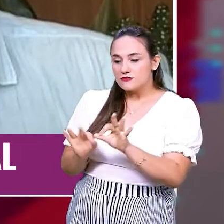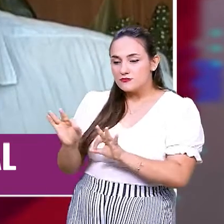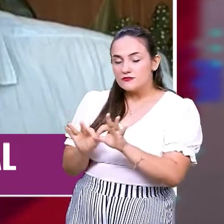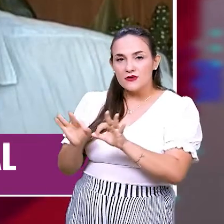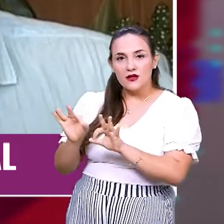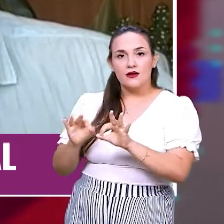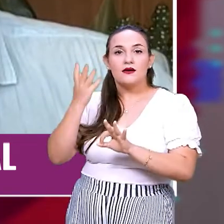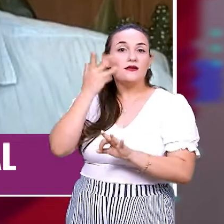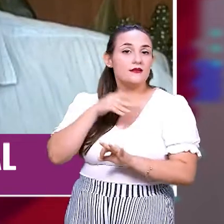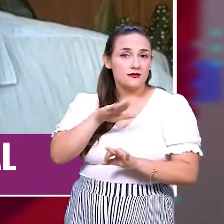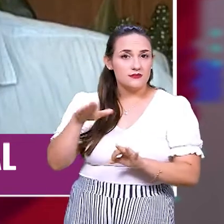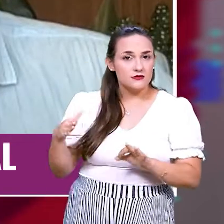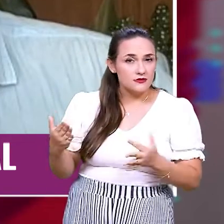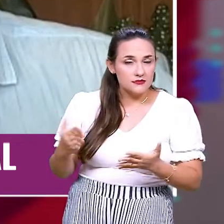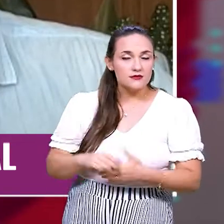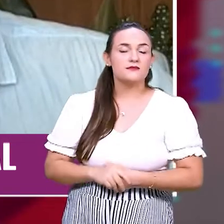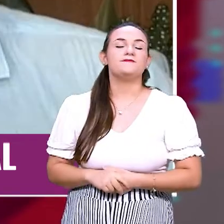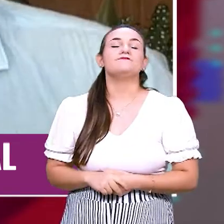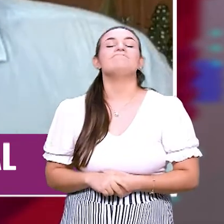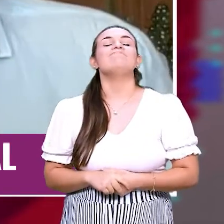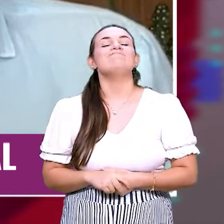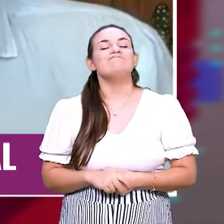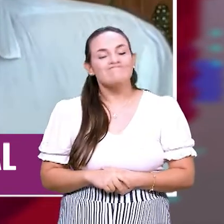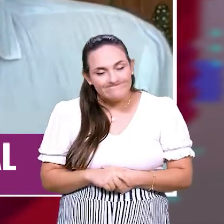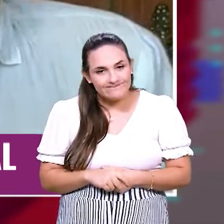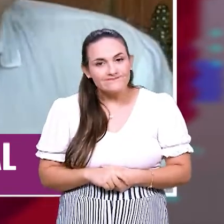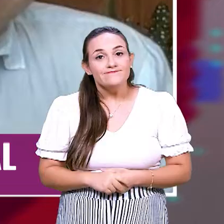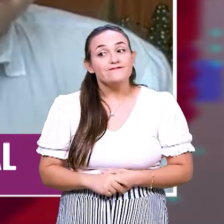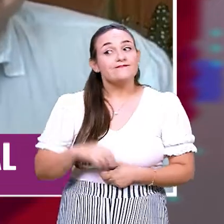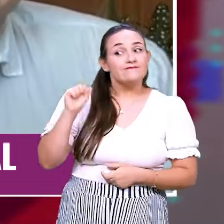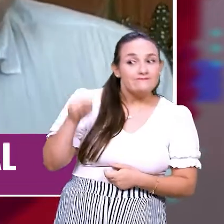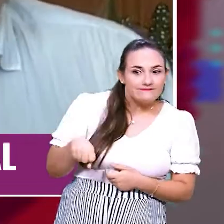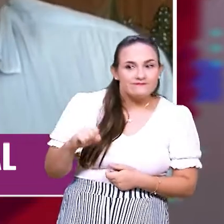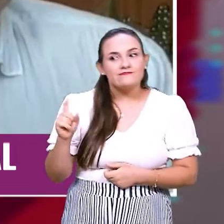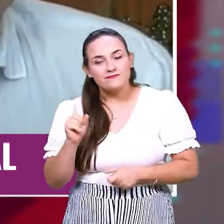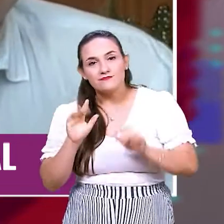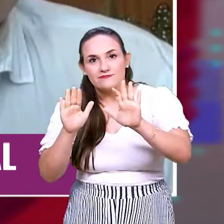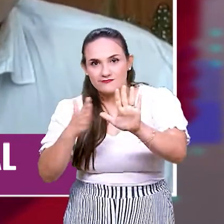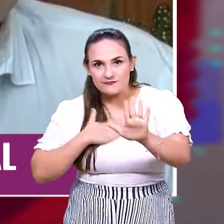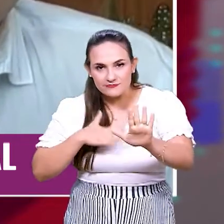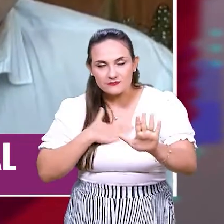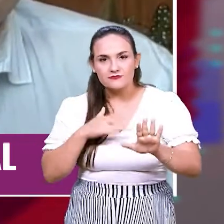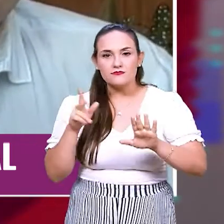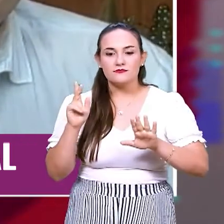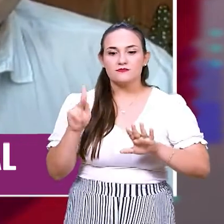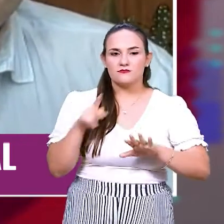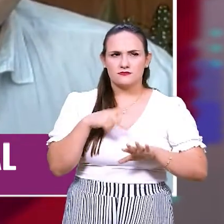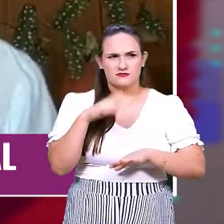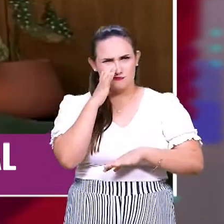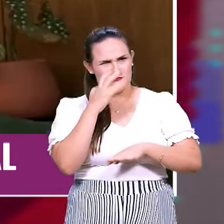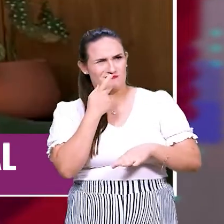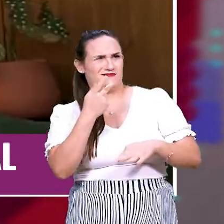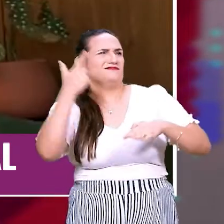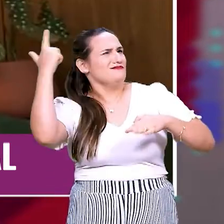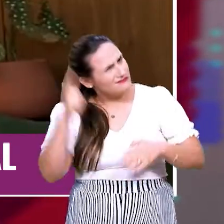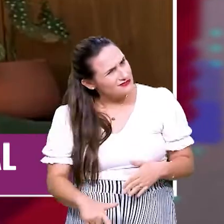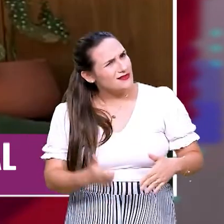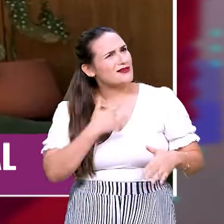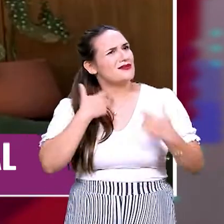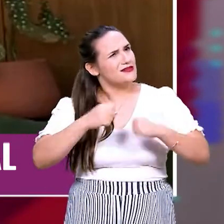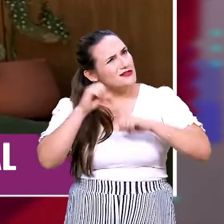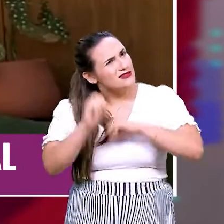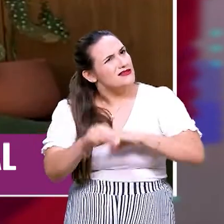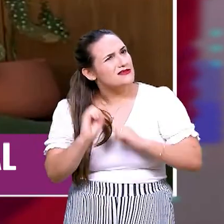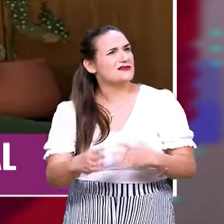dessas crianças na escola, é isso? Sim e não. Eu imagino que muitos professores devem estar escutando assim agora, mais uma coisa para eu